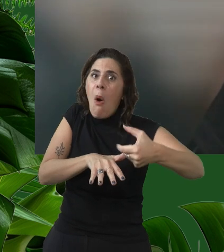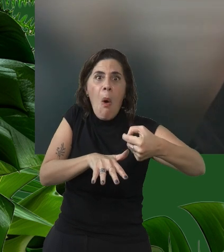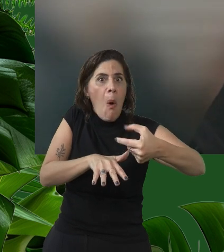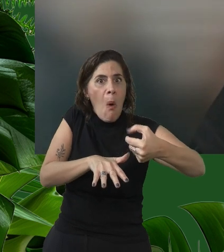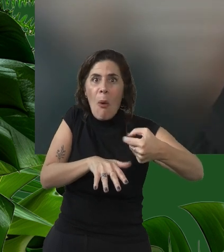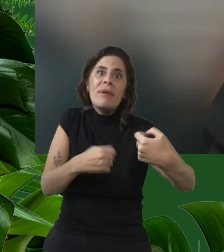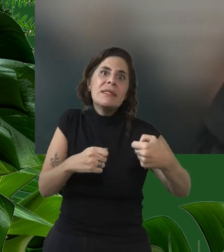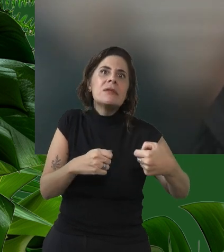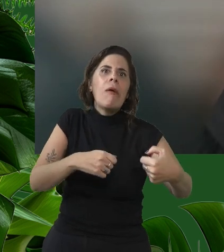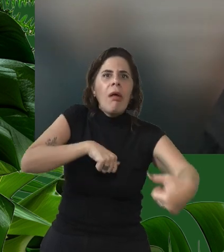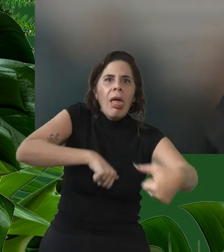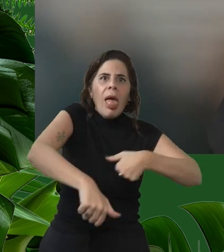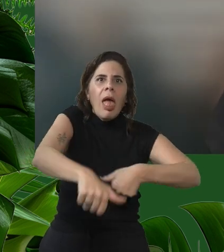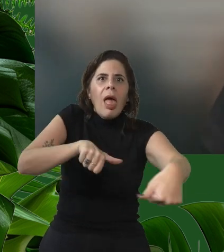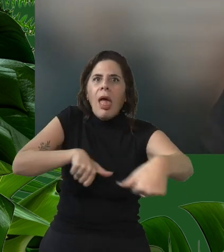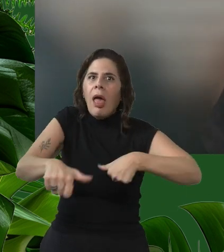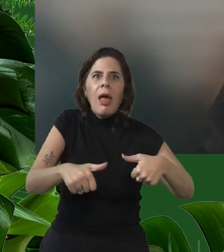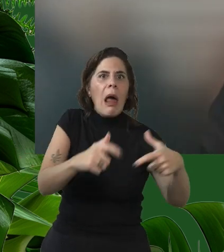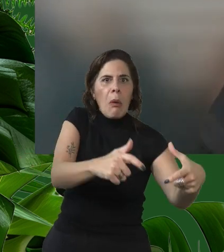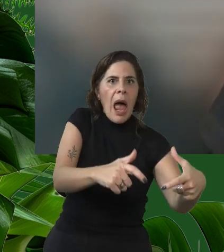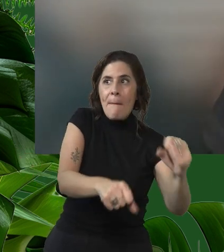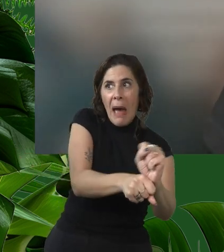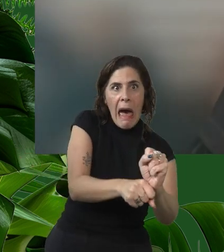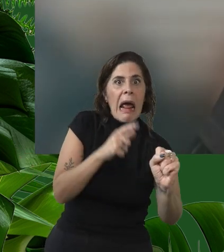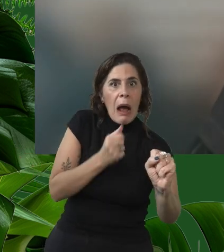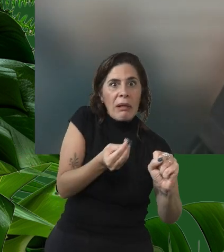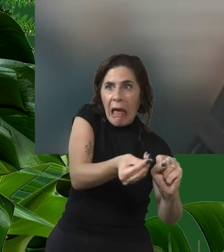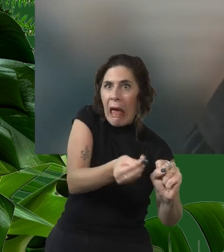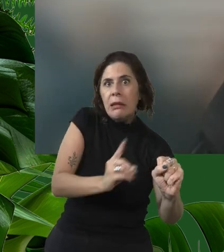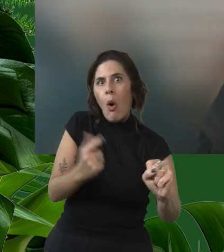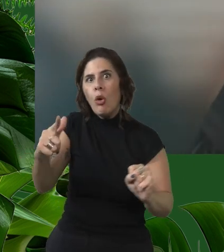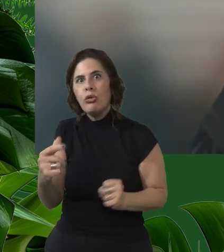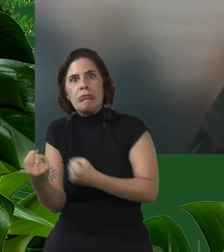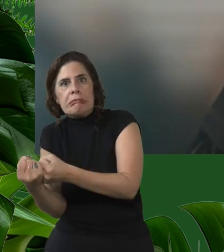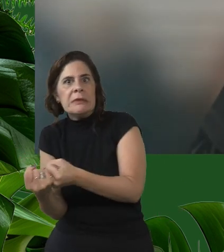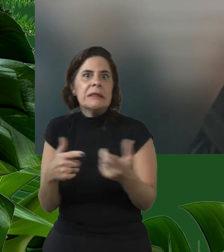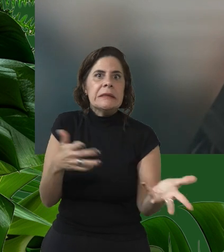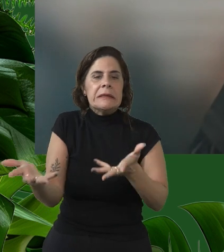região metropolitana de Curitiba. E aí, nesse momento, a gente percebeu e fomos atrás de informações de como os rios